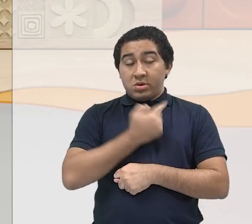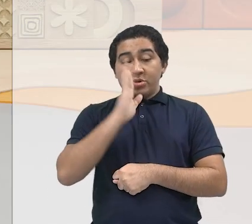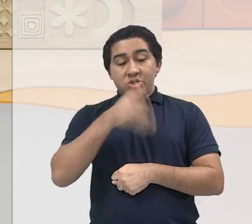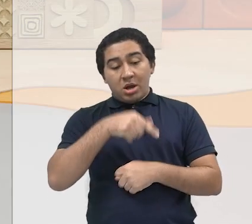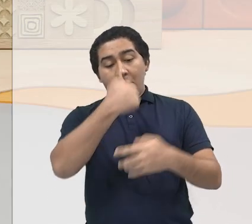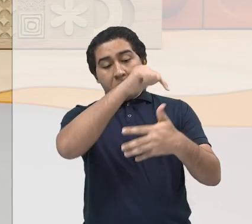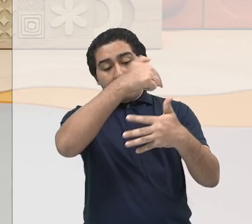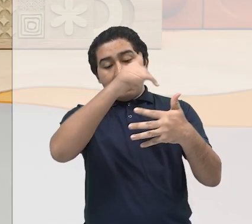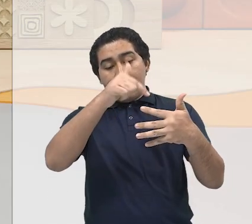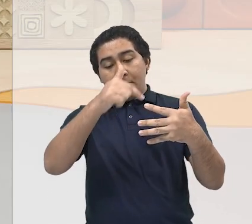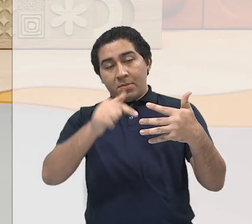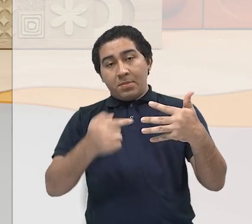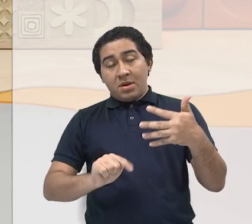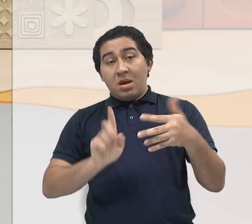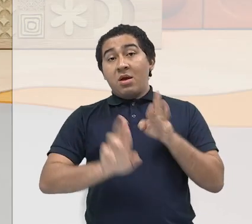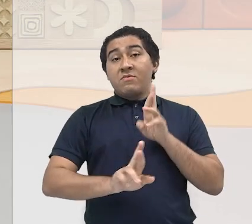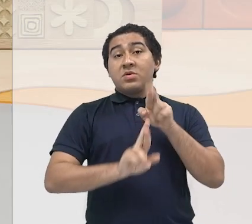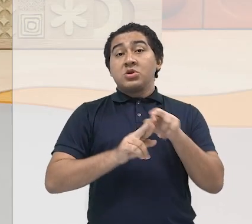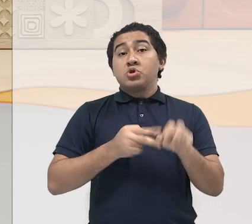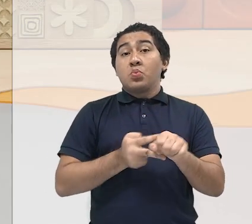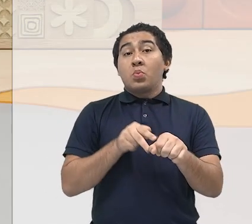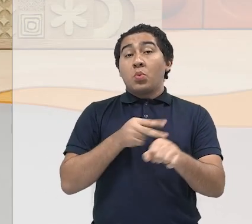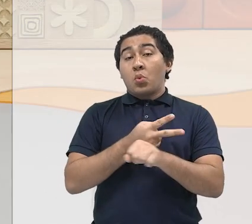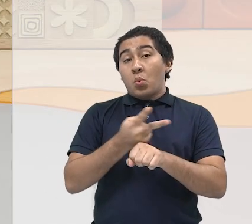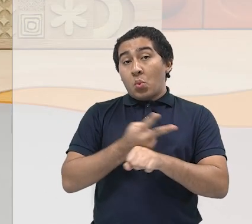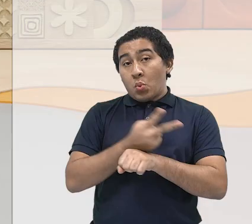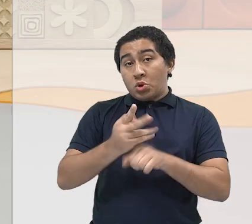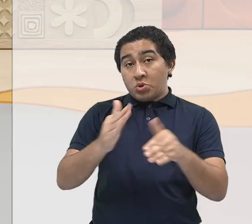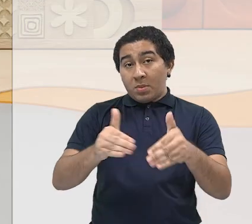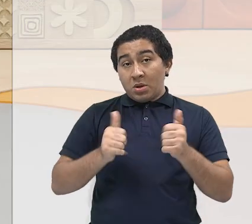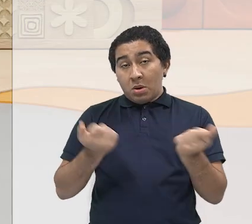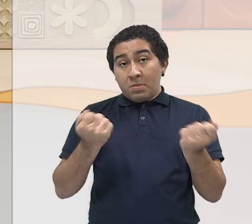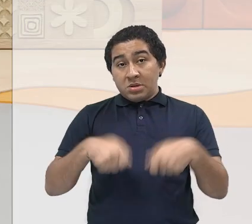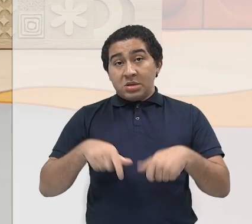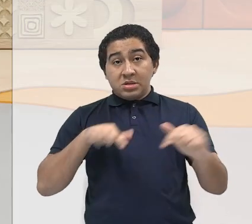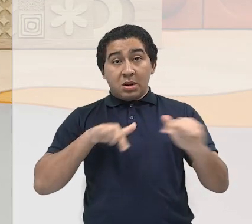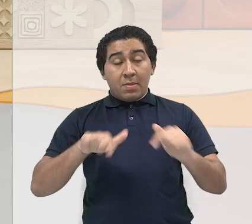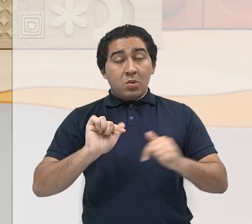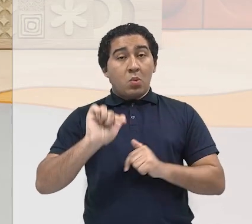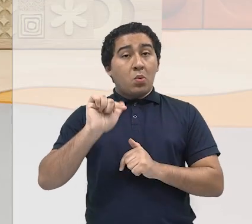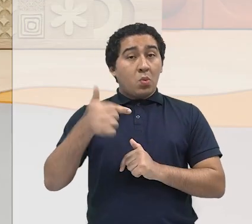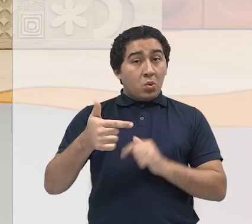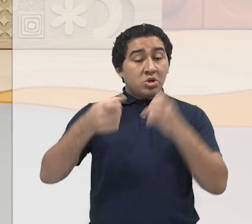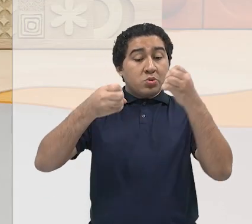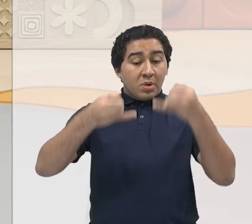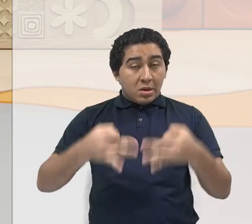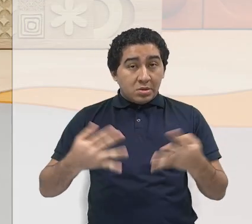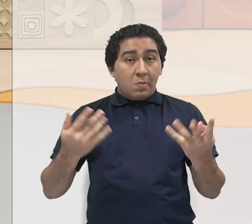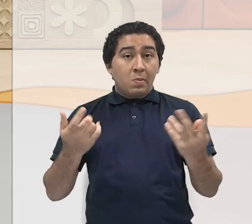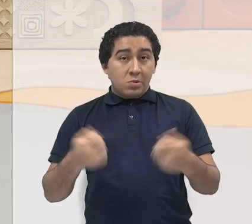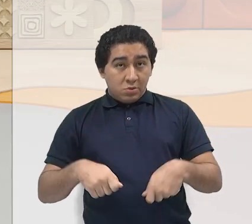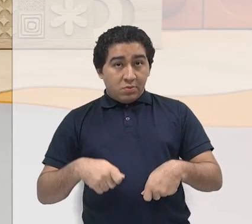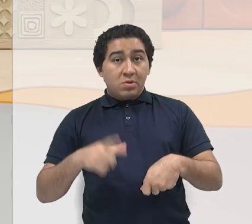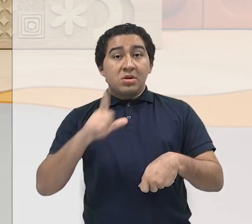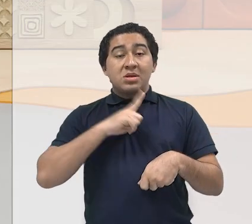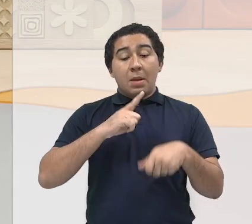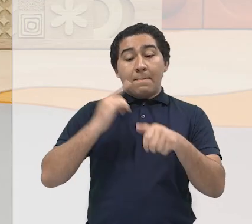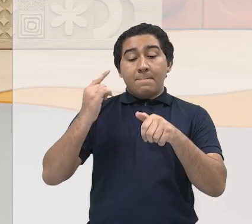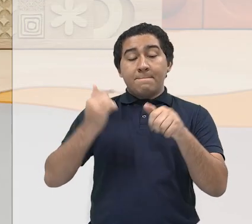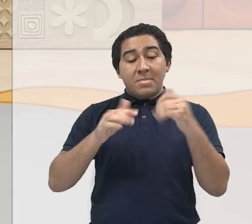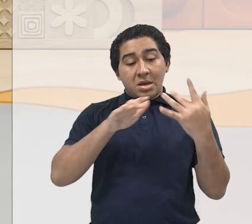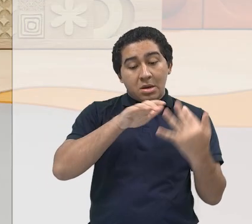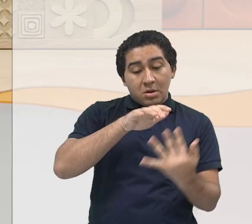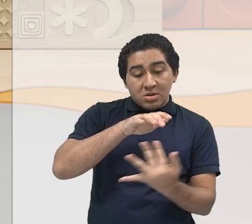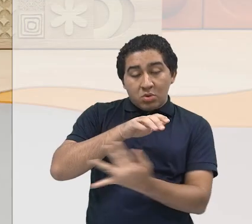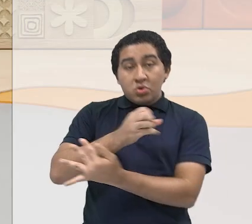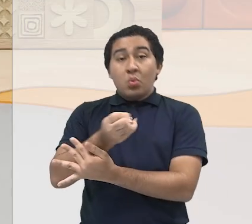citando aqui, de busca por melhores condições de trabalho, outro motivo que leva às migrações em grandes quantidades, né, de pessoas